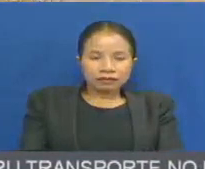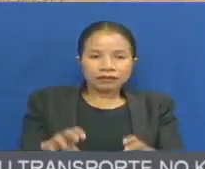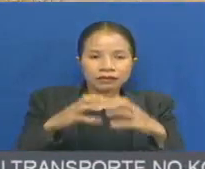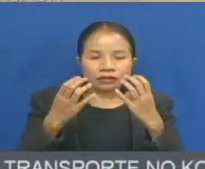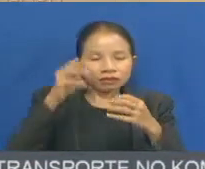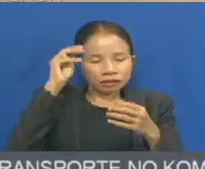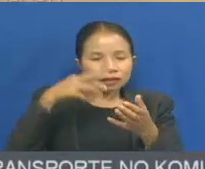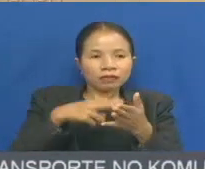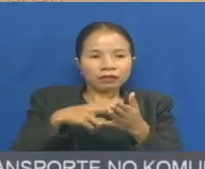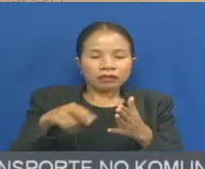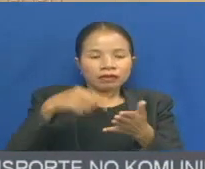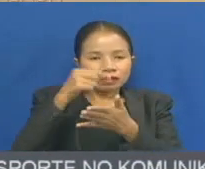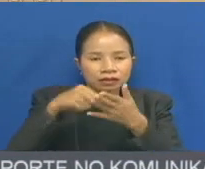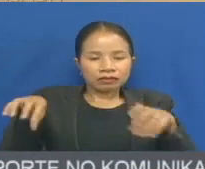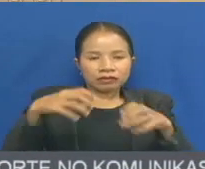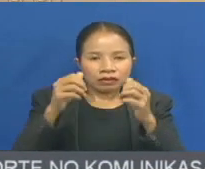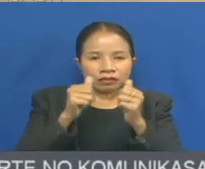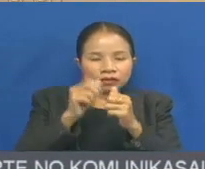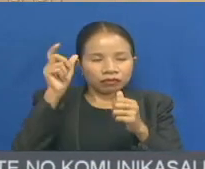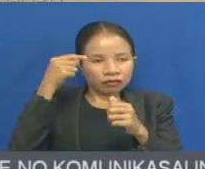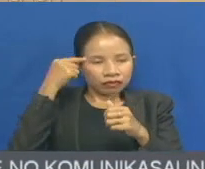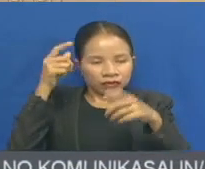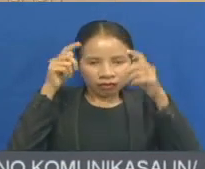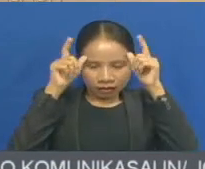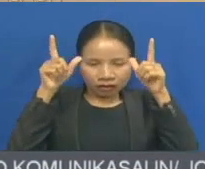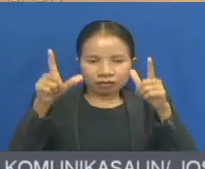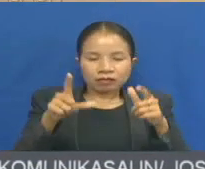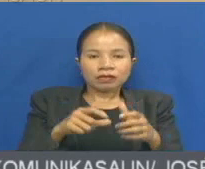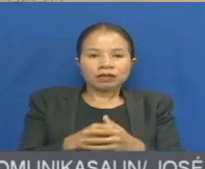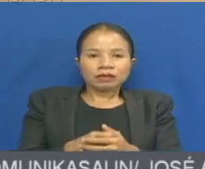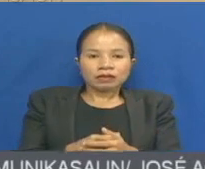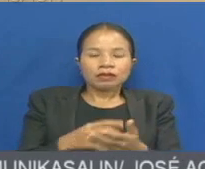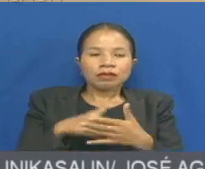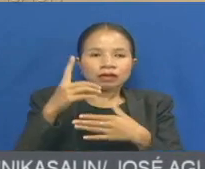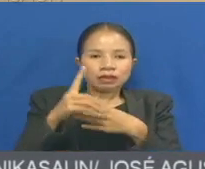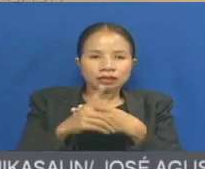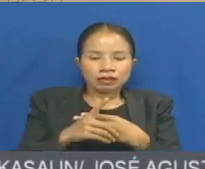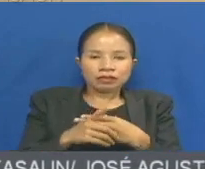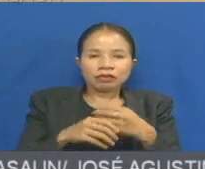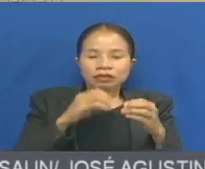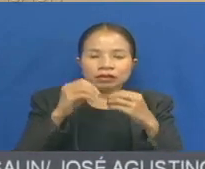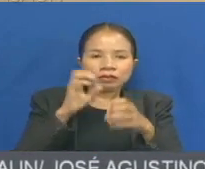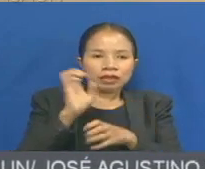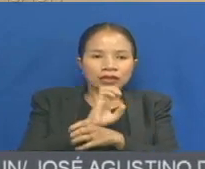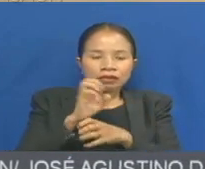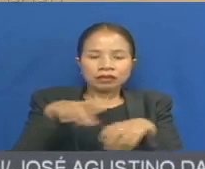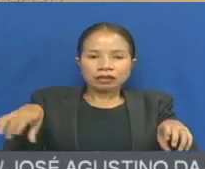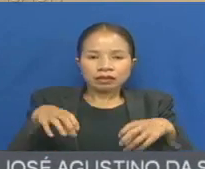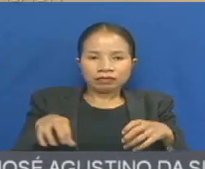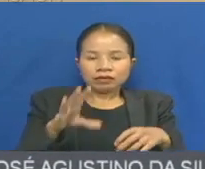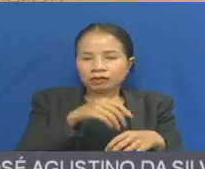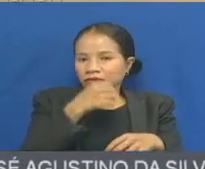Conselho Ministro aprova acordo de cooperação entre governo Timor-Leste no Kuwait, onde desenvolve a área economia. Investimento